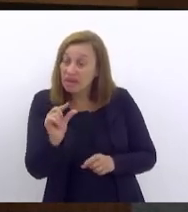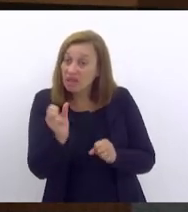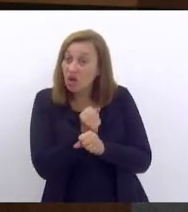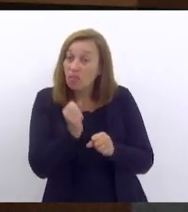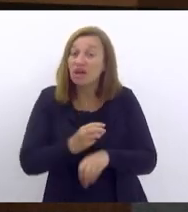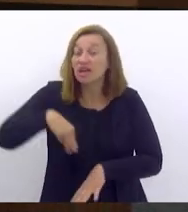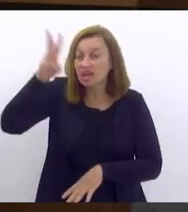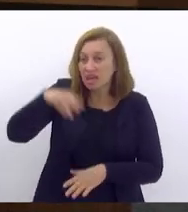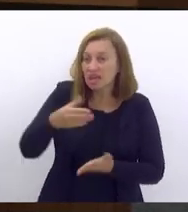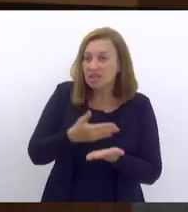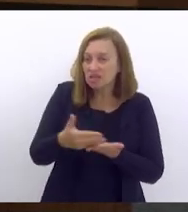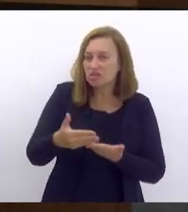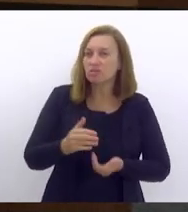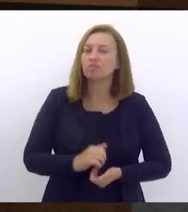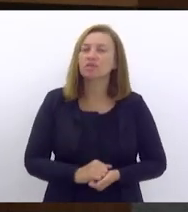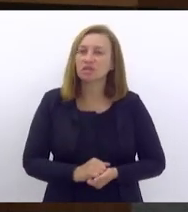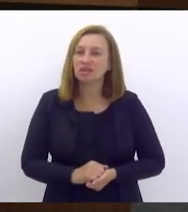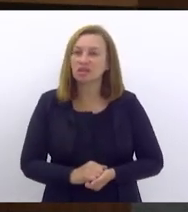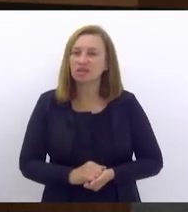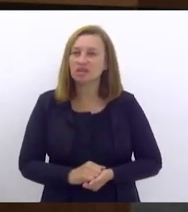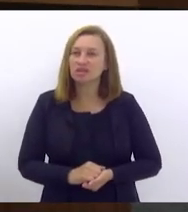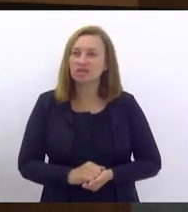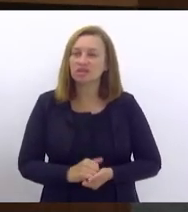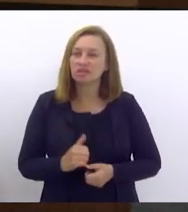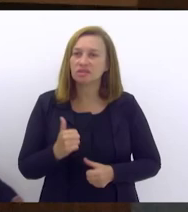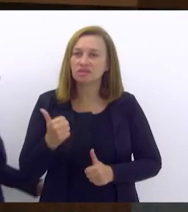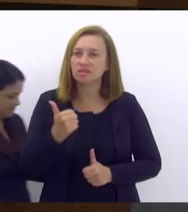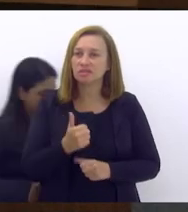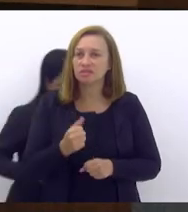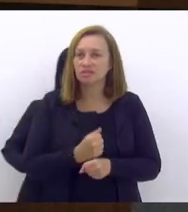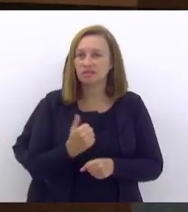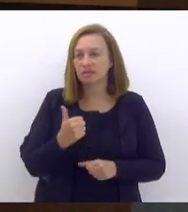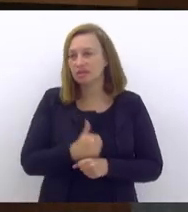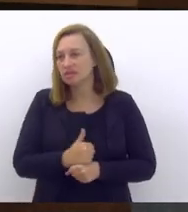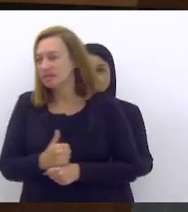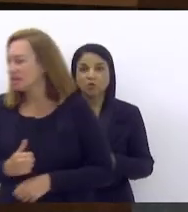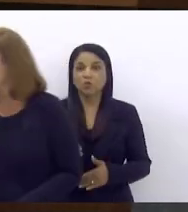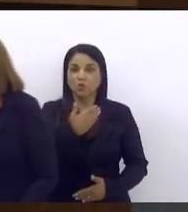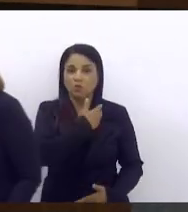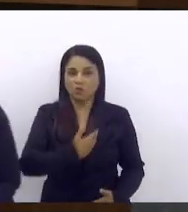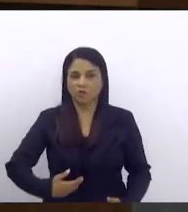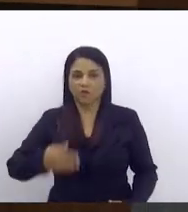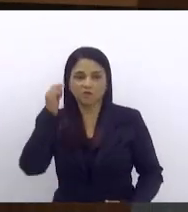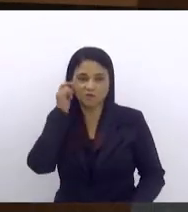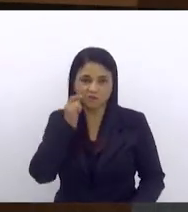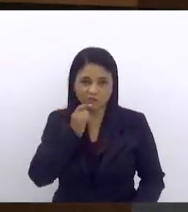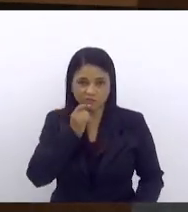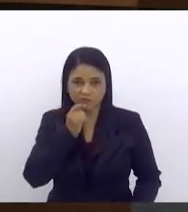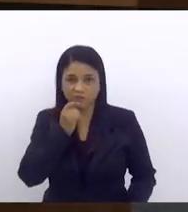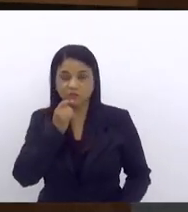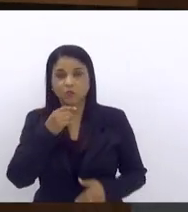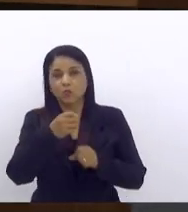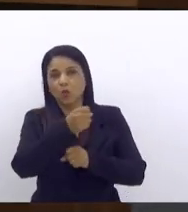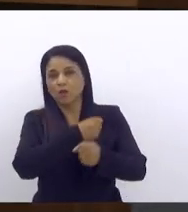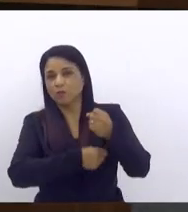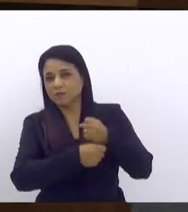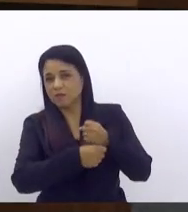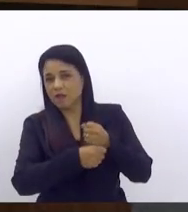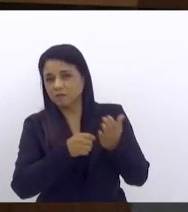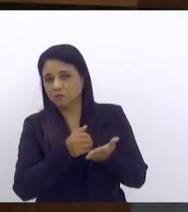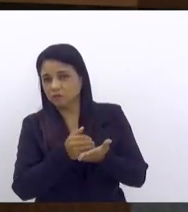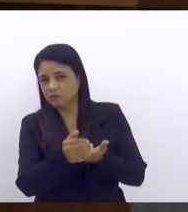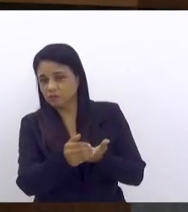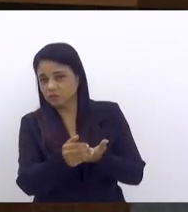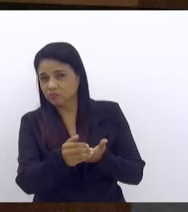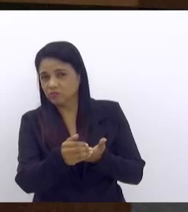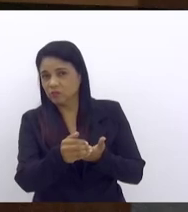começou a fazer grandes obras descentralizadas foi o governo Cláudio Castro, a partir do final do ano passado. Não